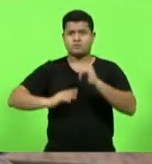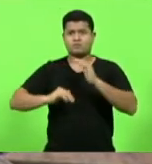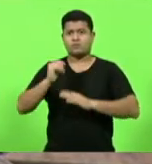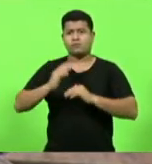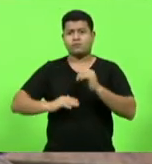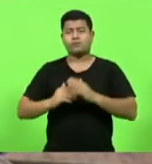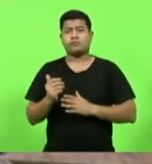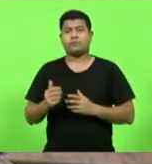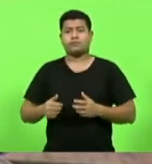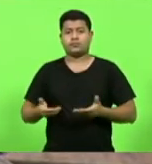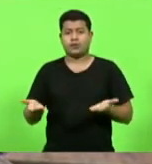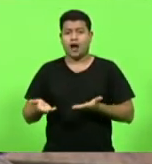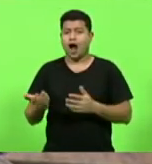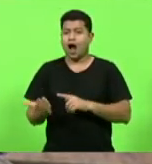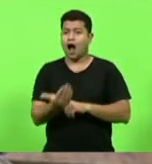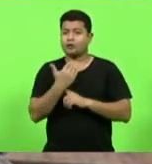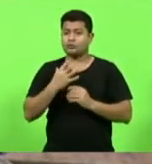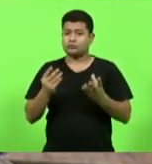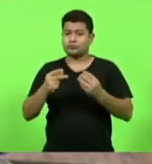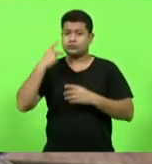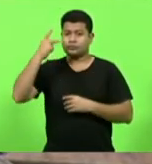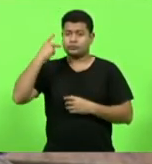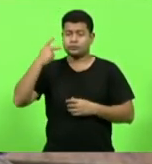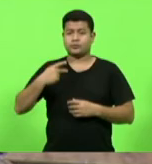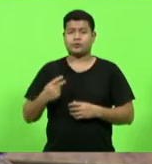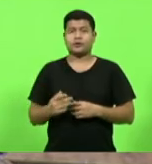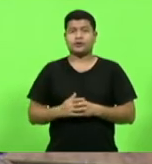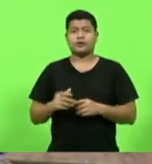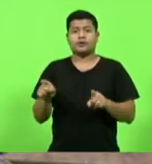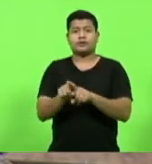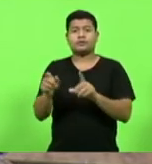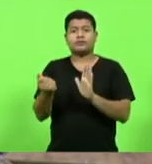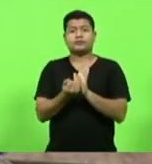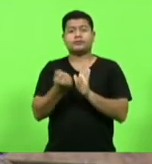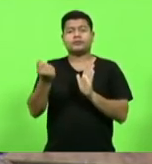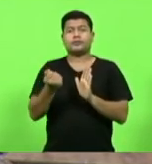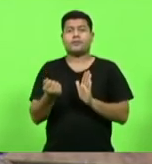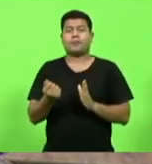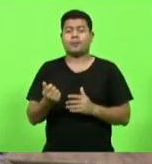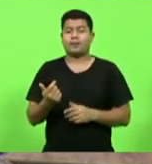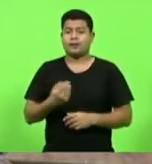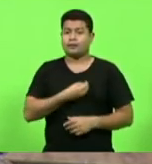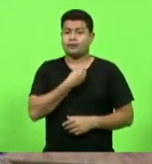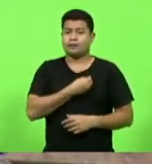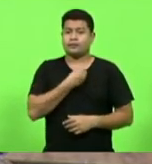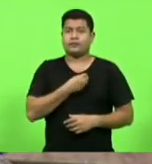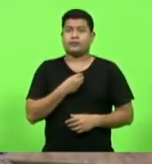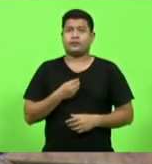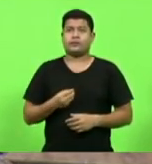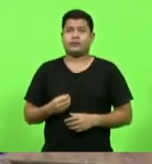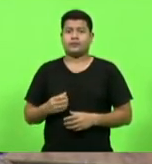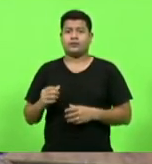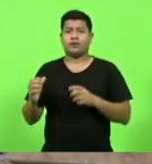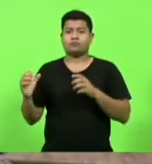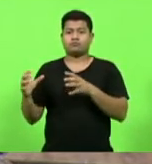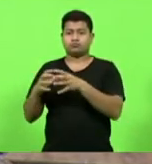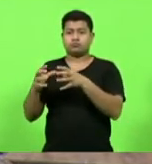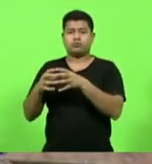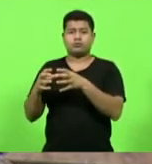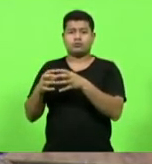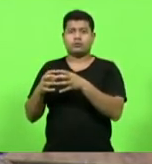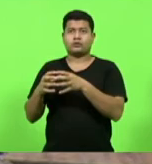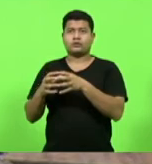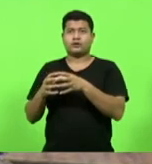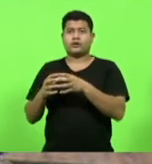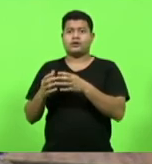enriquece esse parlamento. E há tempo ainda, senhor presidente, registrar a presença da comissão, ou da comitiva, melhor dizendo, da nossa